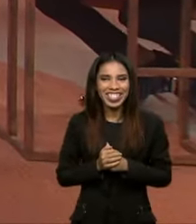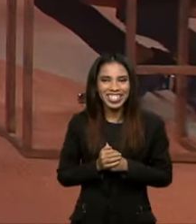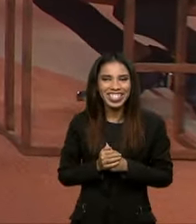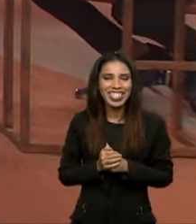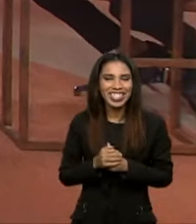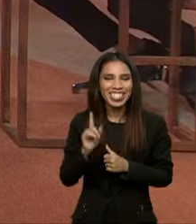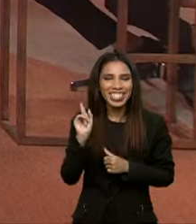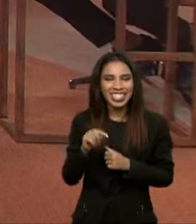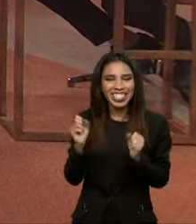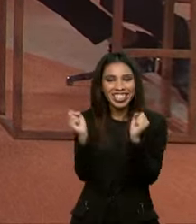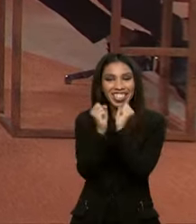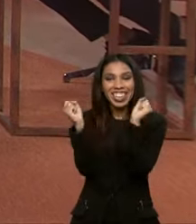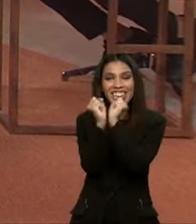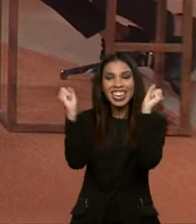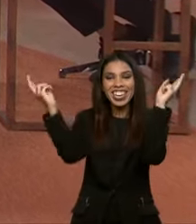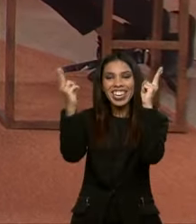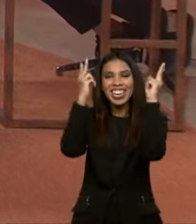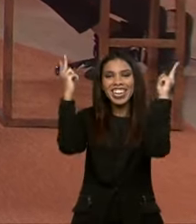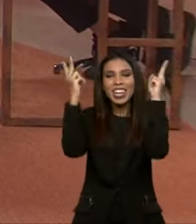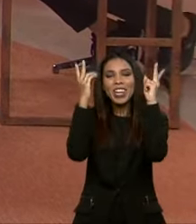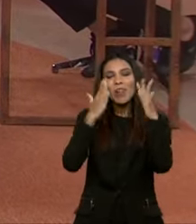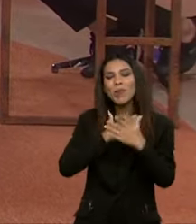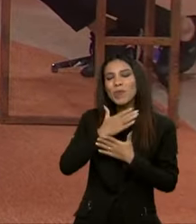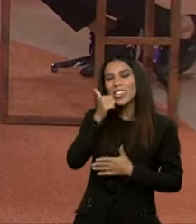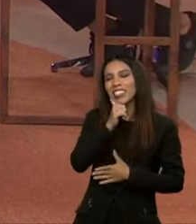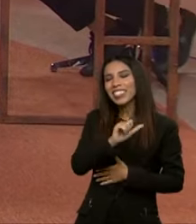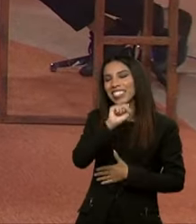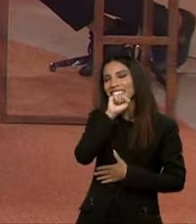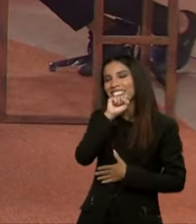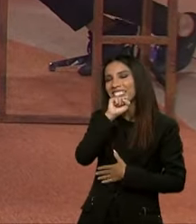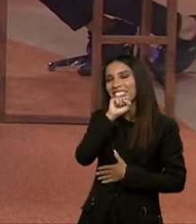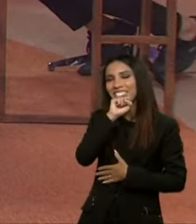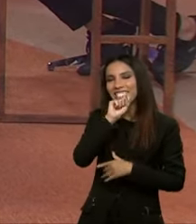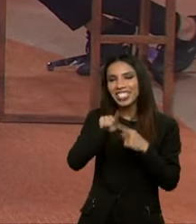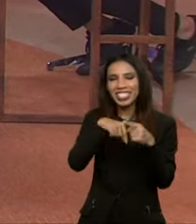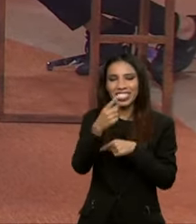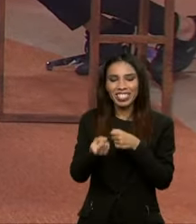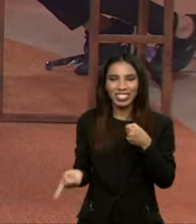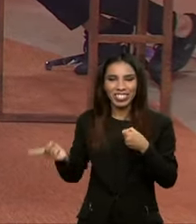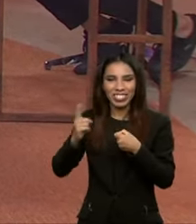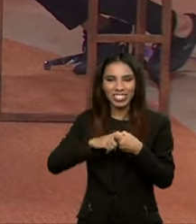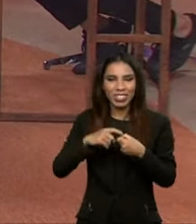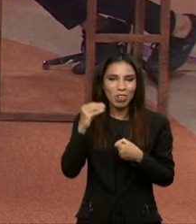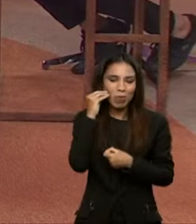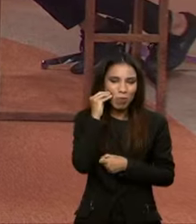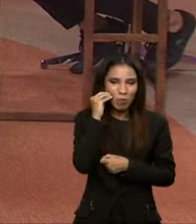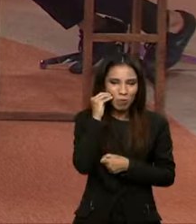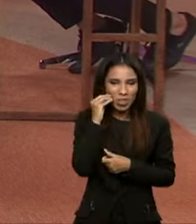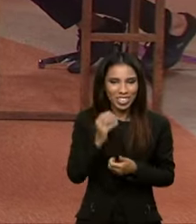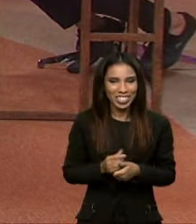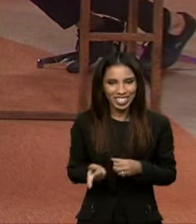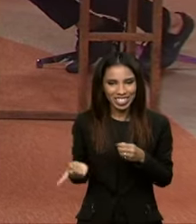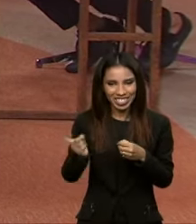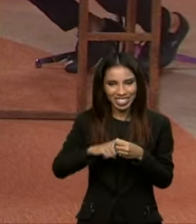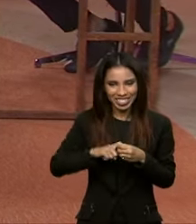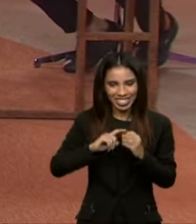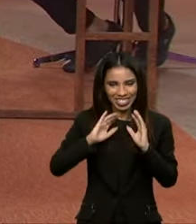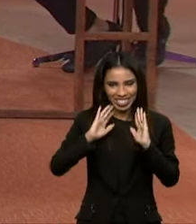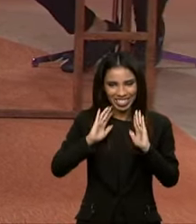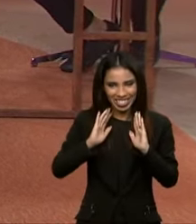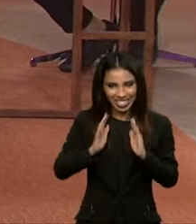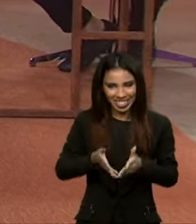a música Iansan, que eu adoro, que é minha mãe. Você pode, ela vai cantar pra gente logo depois que a gente voltar do break. Um beijo, meus amores. Olha, a gente volta já, já, hein?